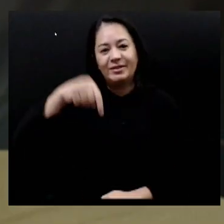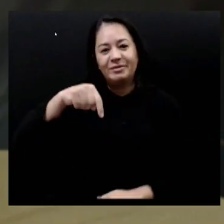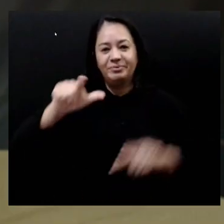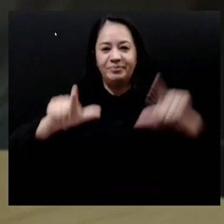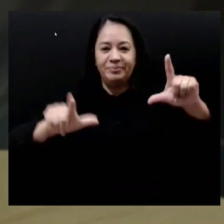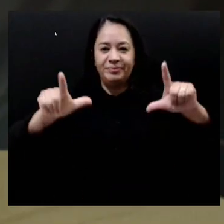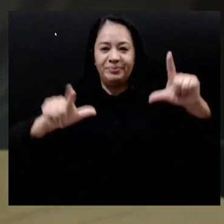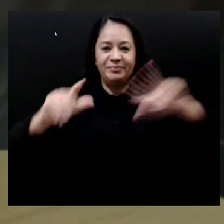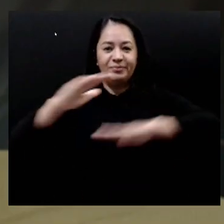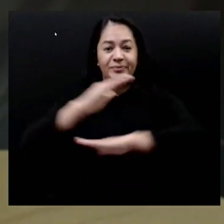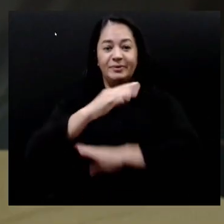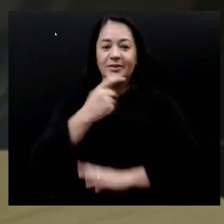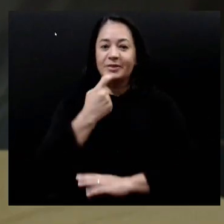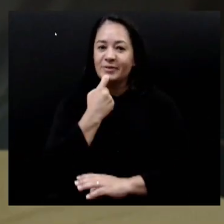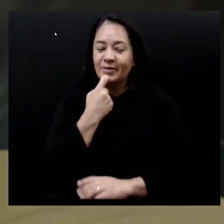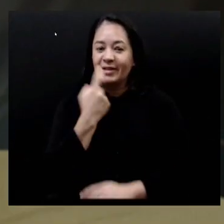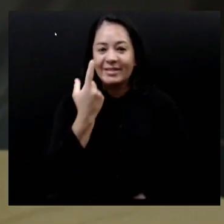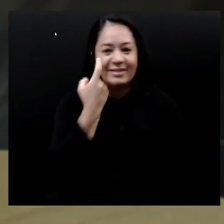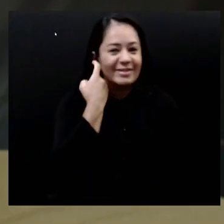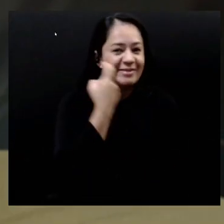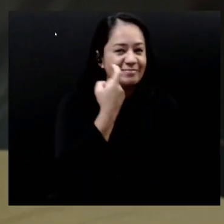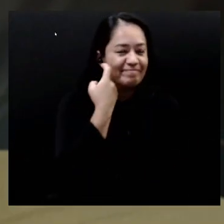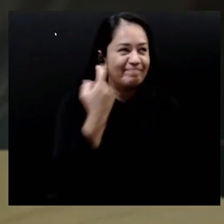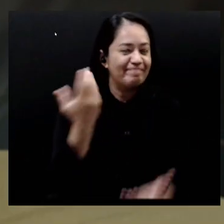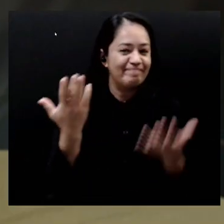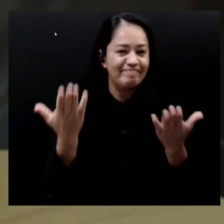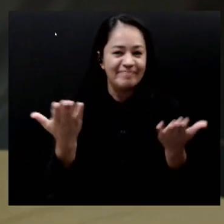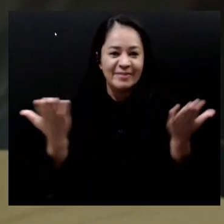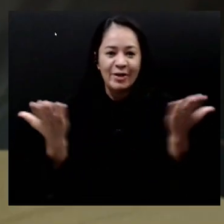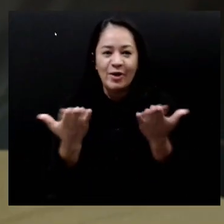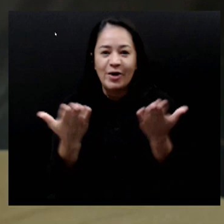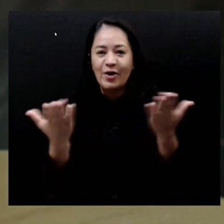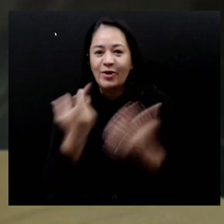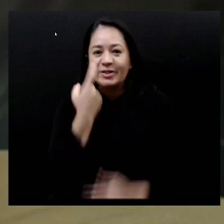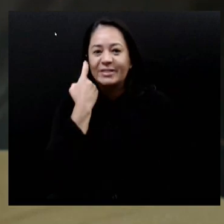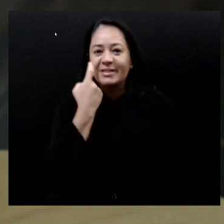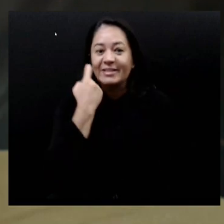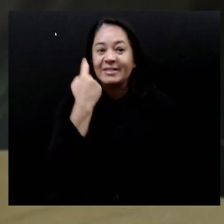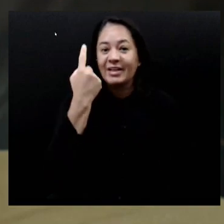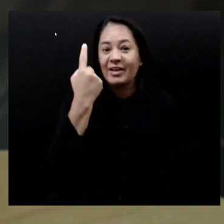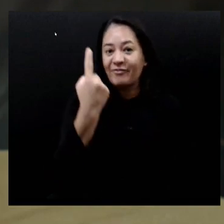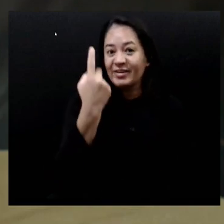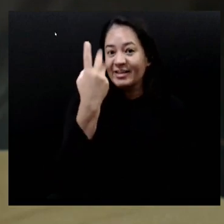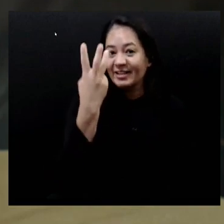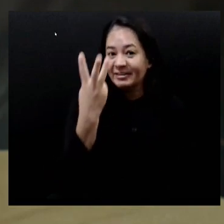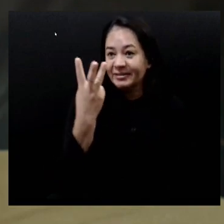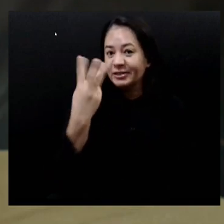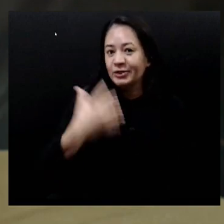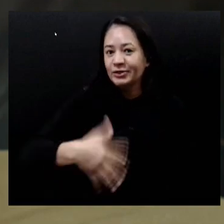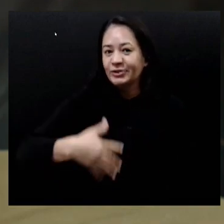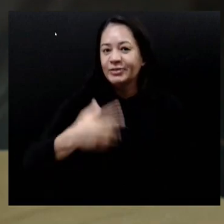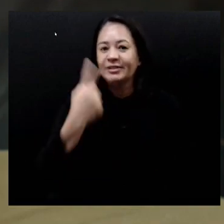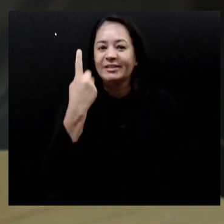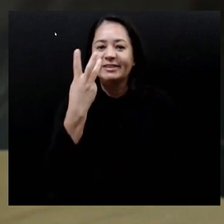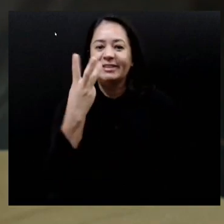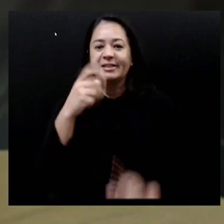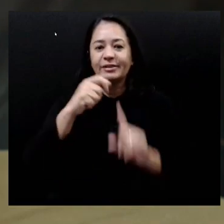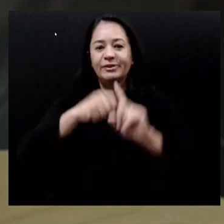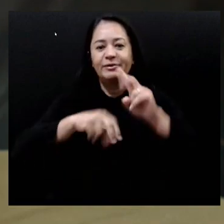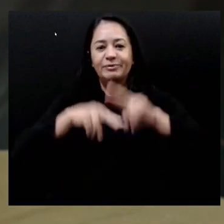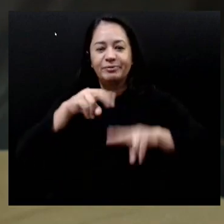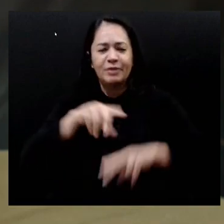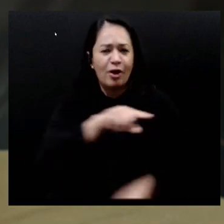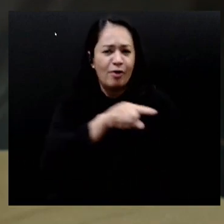Ô, sexta-feira, hein? Hoje é sexta-feira 13, 13 de junho, e você está bem? Por aqui tudo